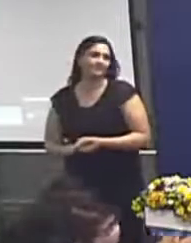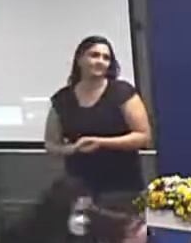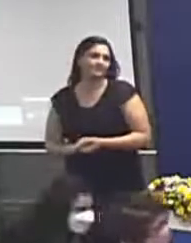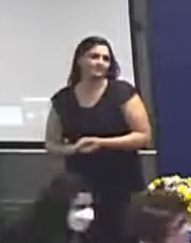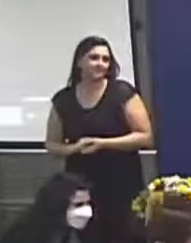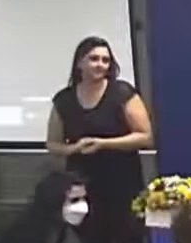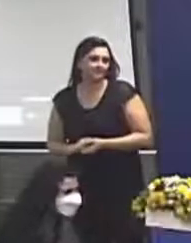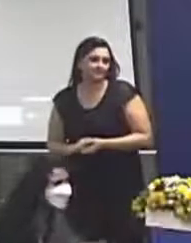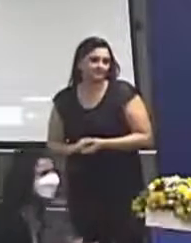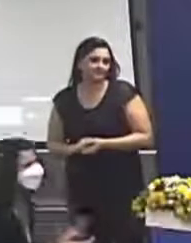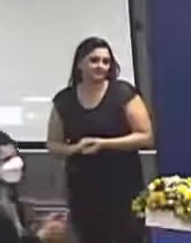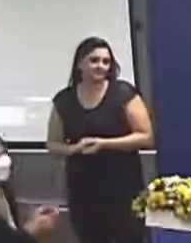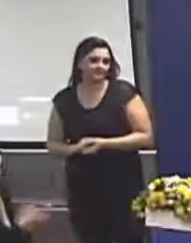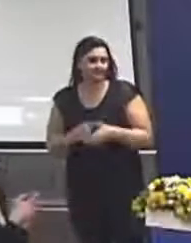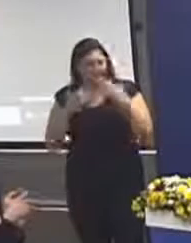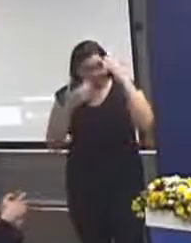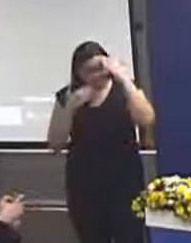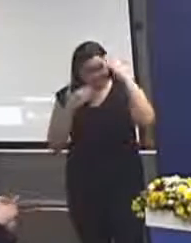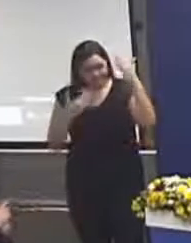Muito obrigado.